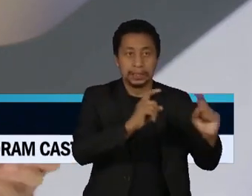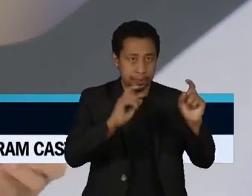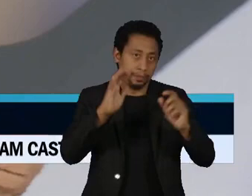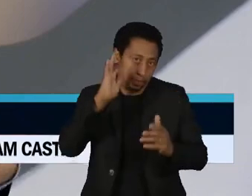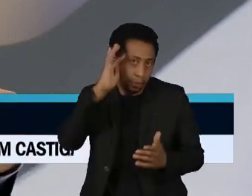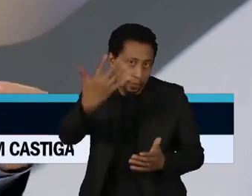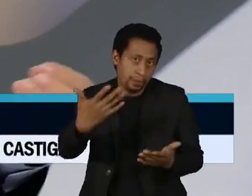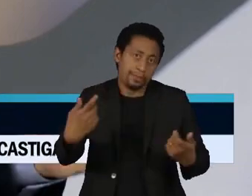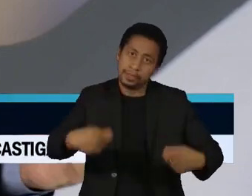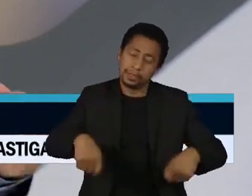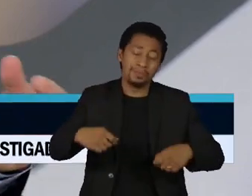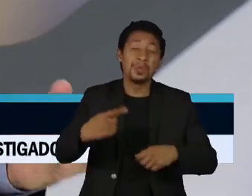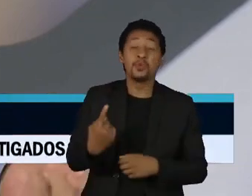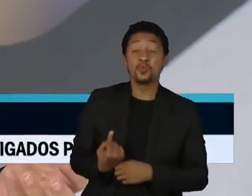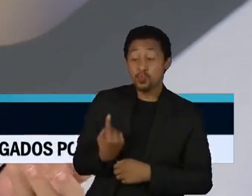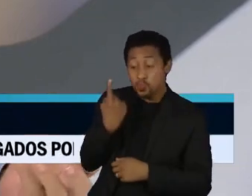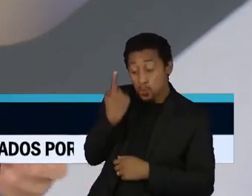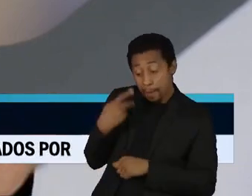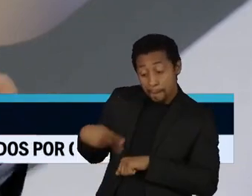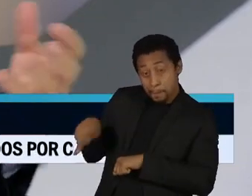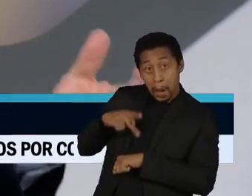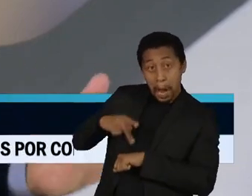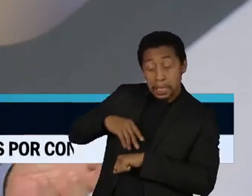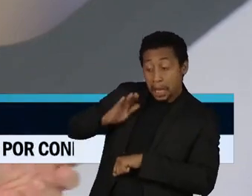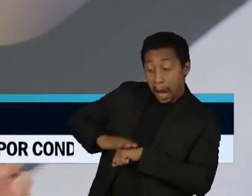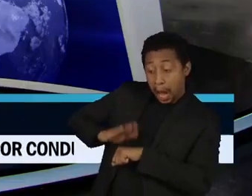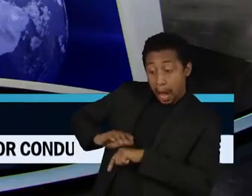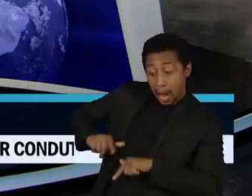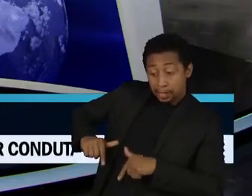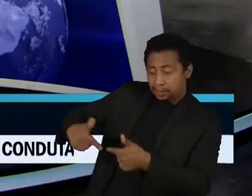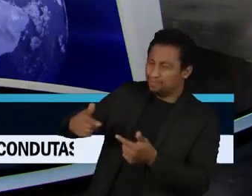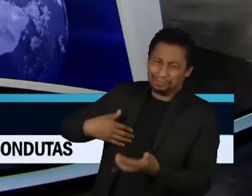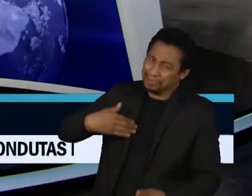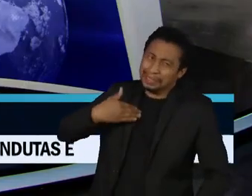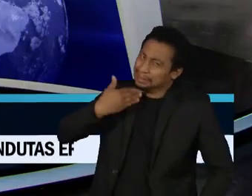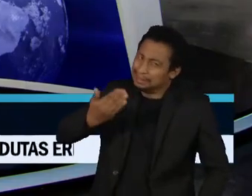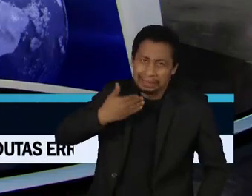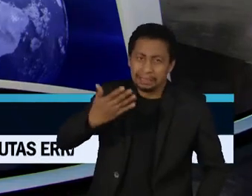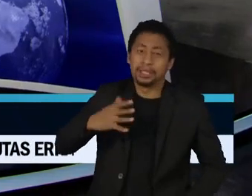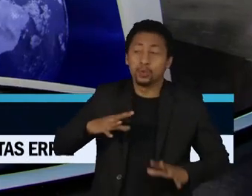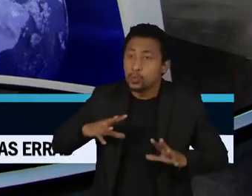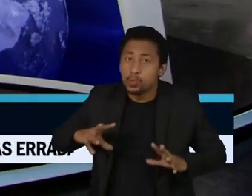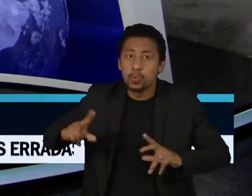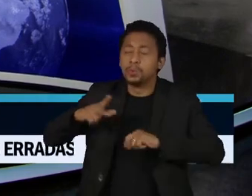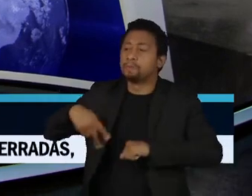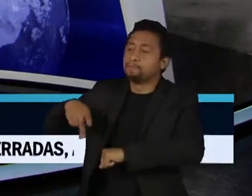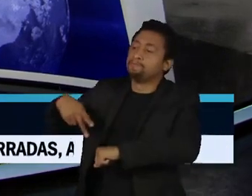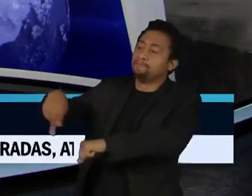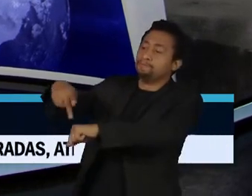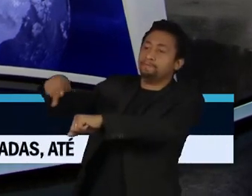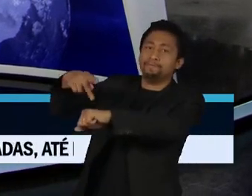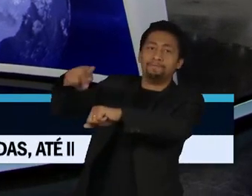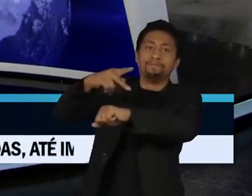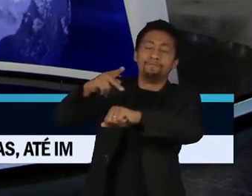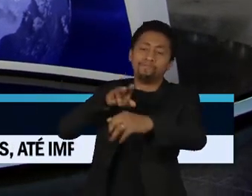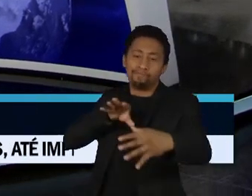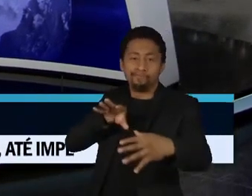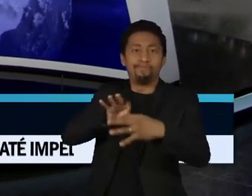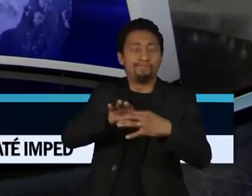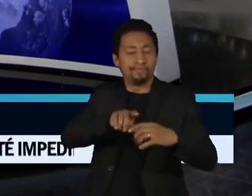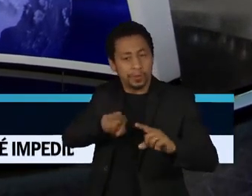e não adianta um país isoladamente tomar uma medida porque isso afeta a todos então é preciso estabelecer metas